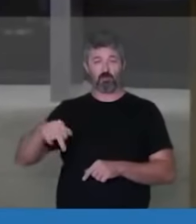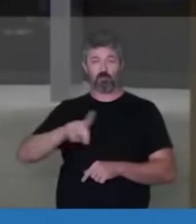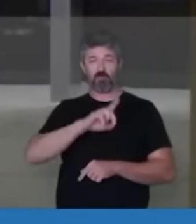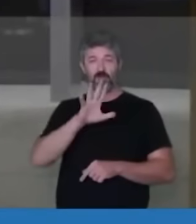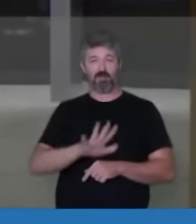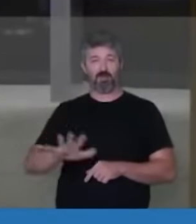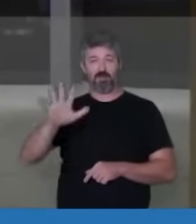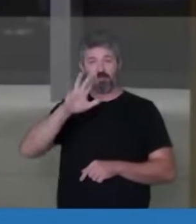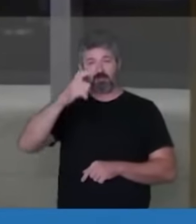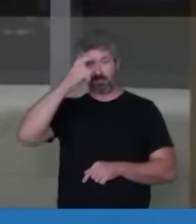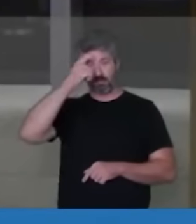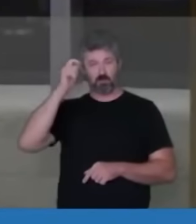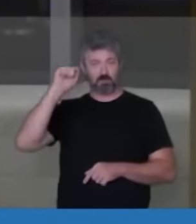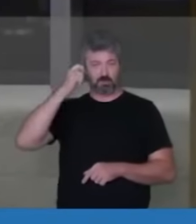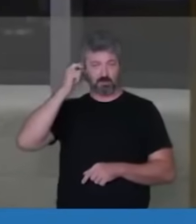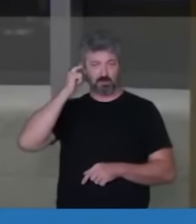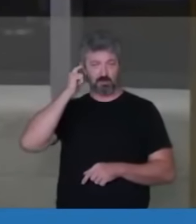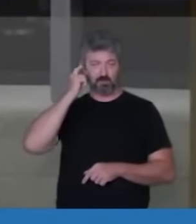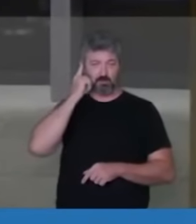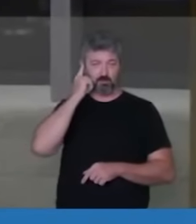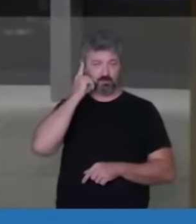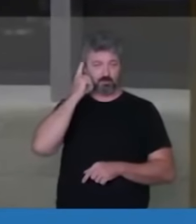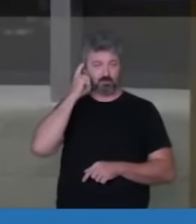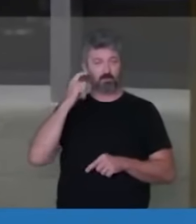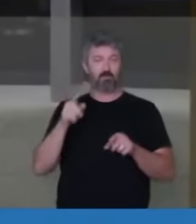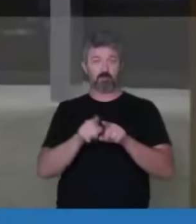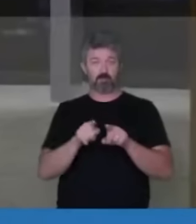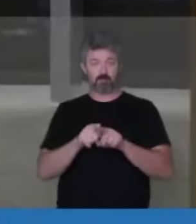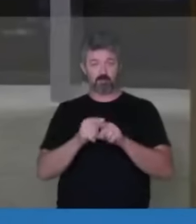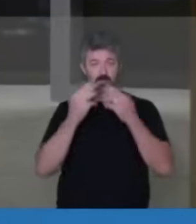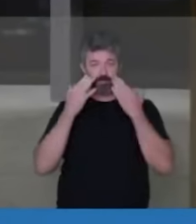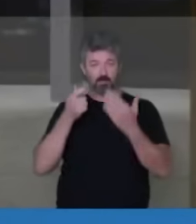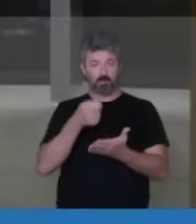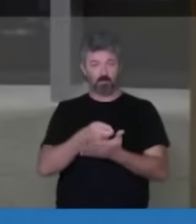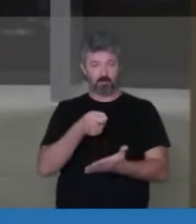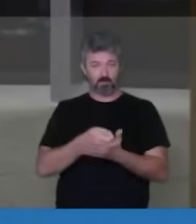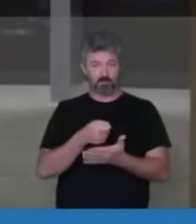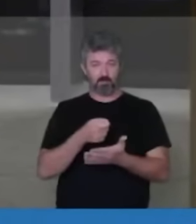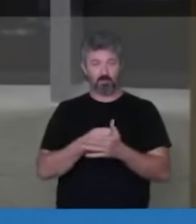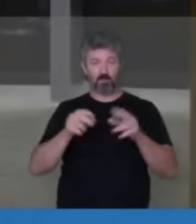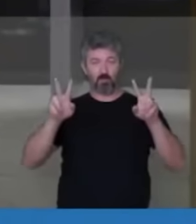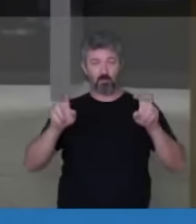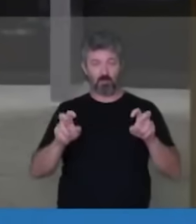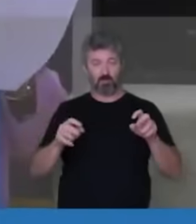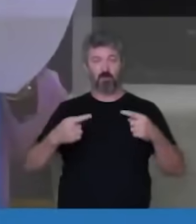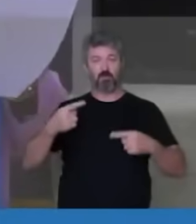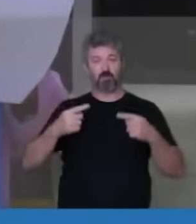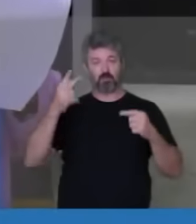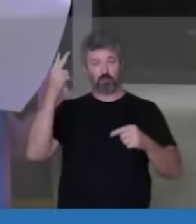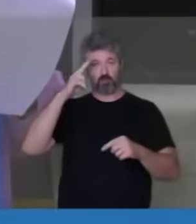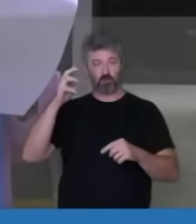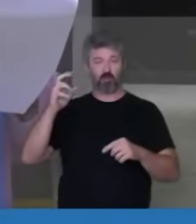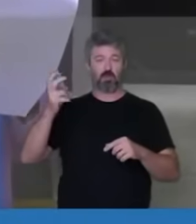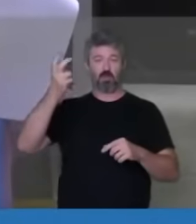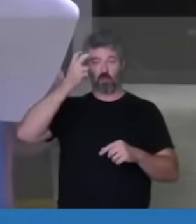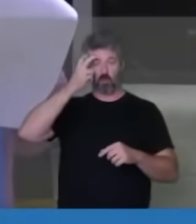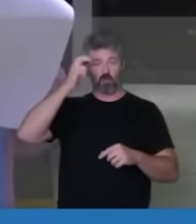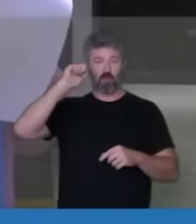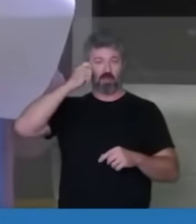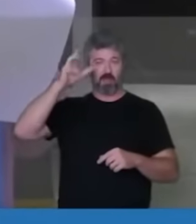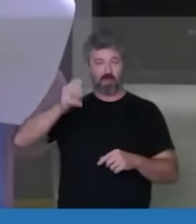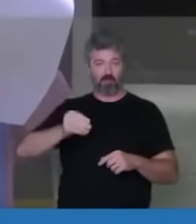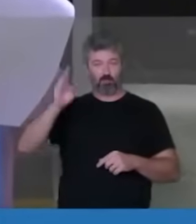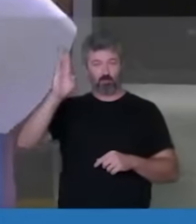Nacional da Consciência Negra, bem como apresenta a obrigatoriedade da temática História da Cultura Afro-Brasileira